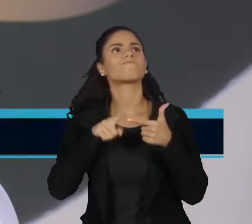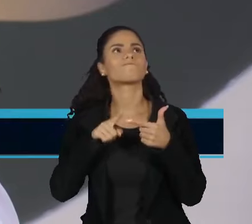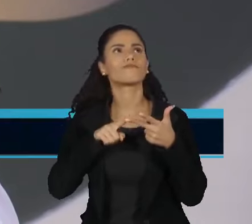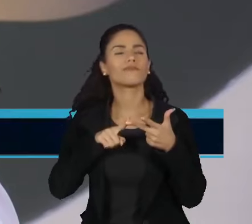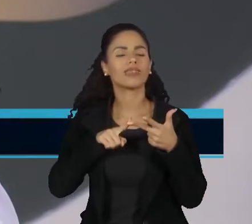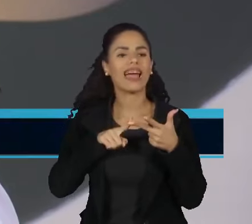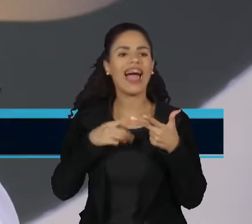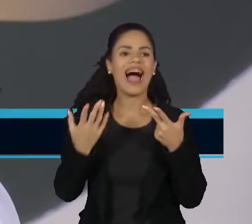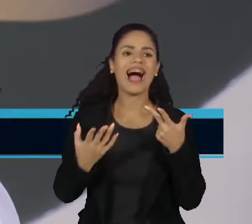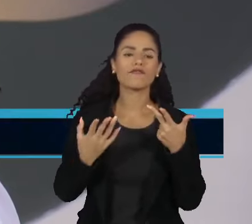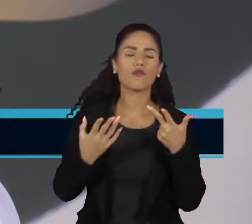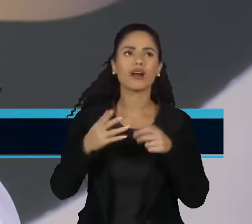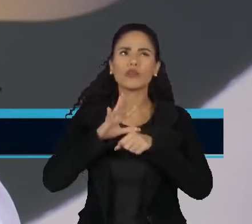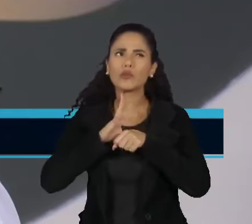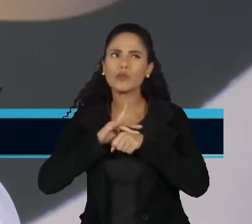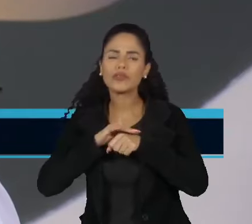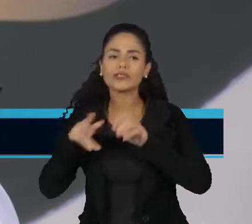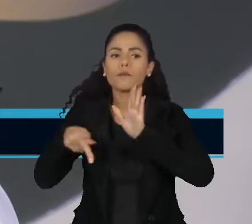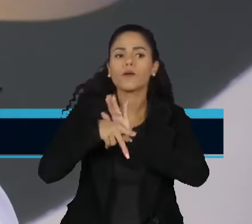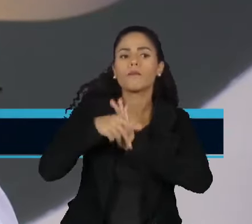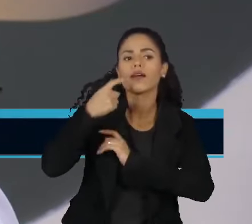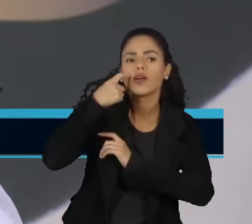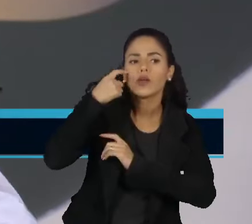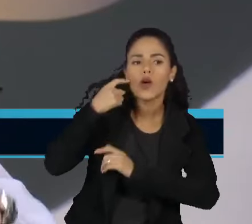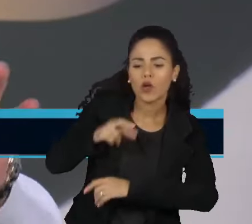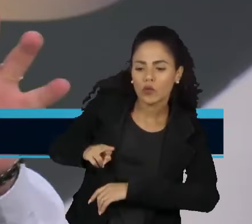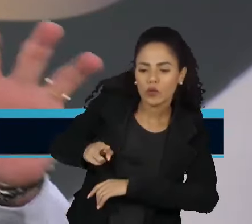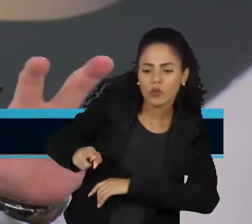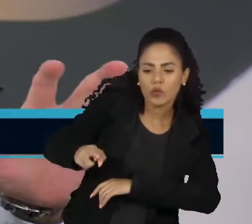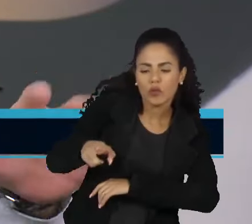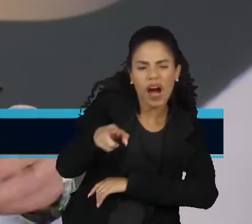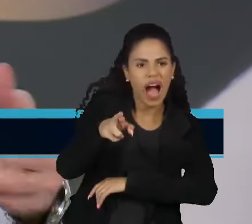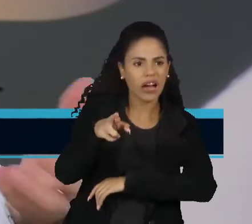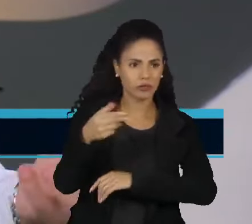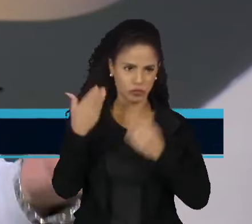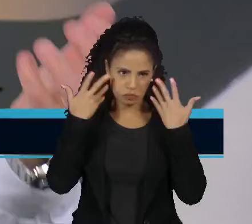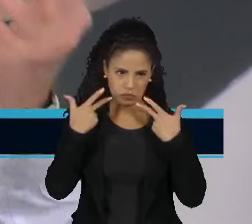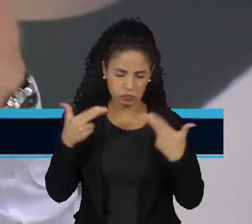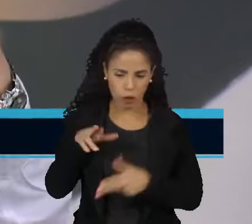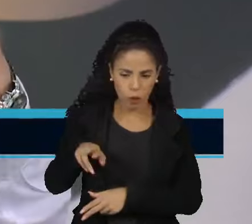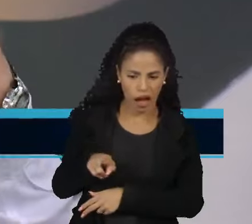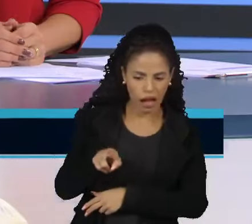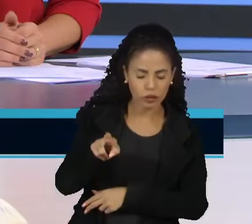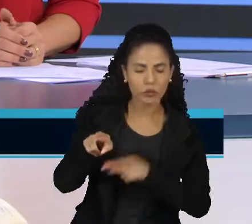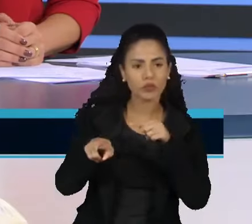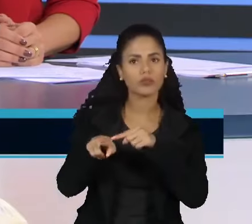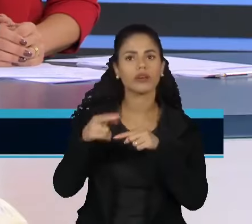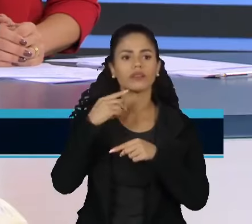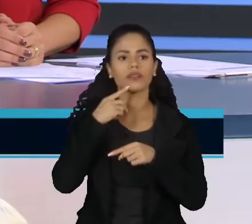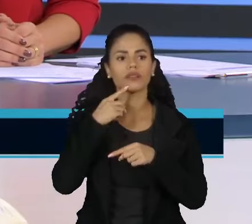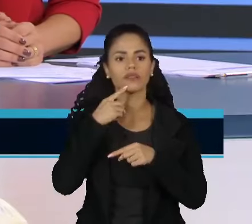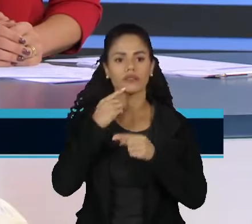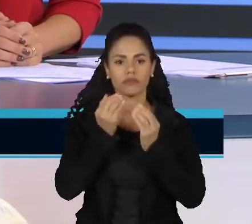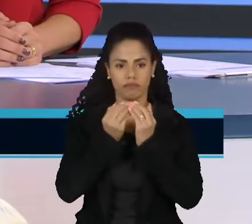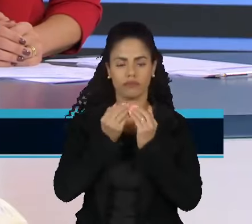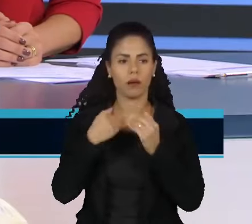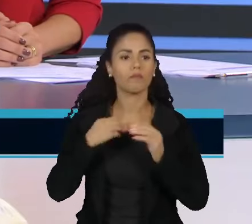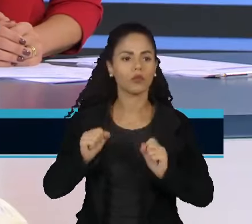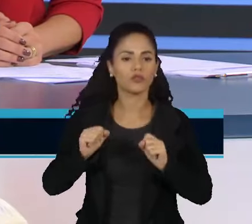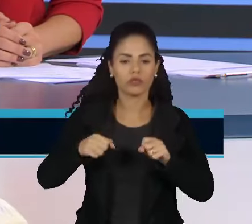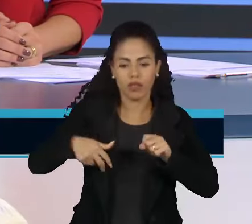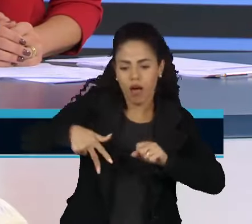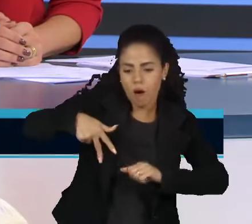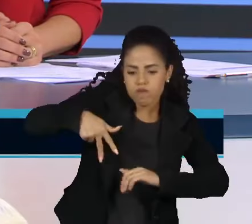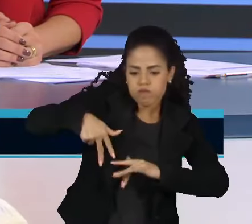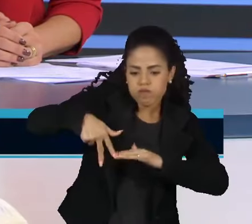Agora, a leptospirose, as doenças de veiculação hídrica, ou seja, que você engole água